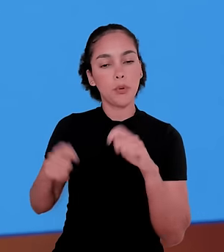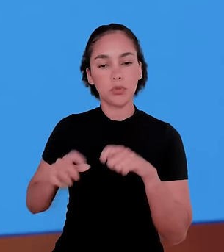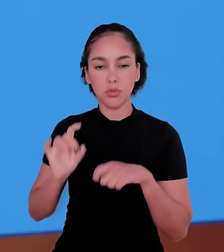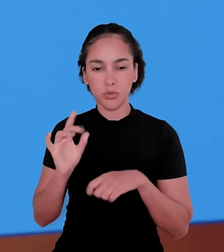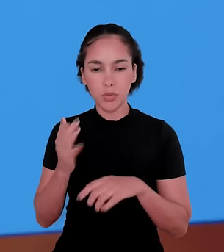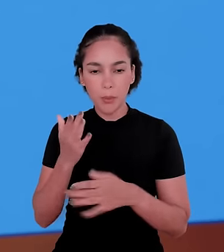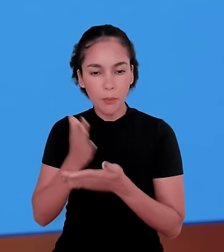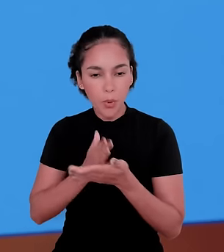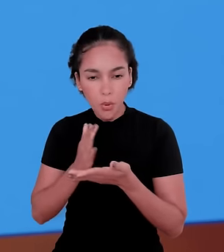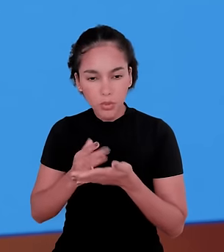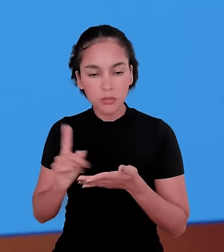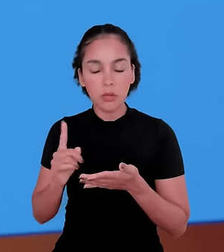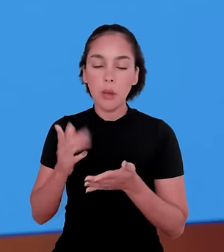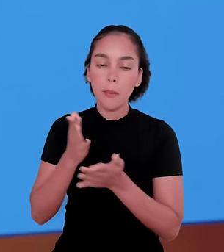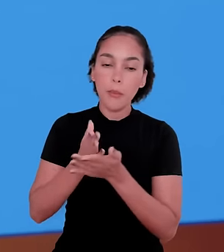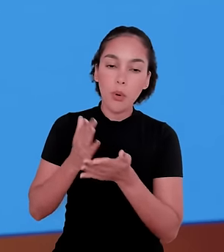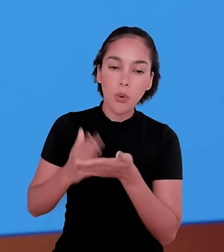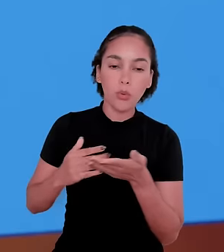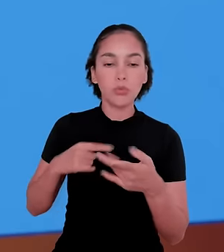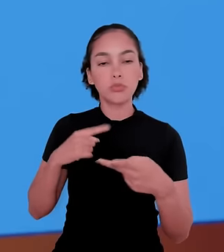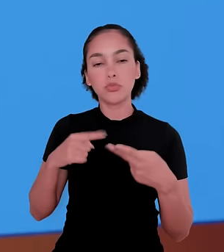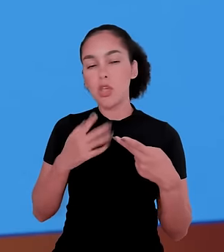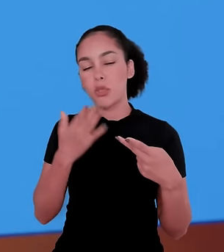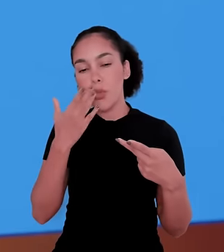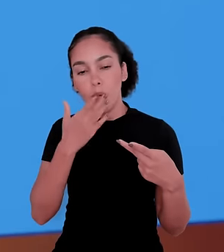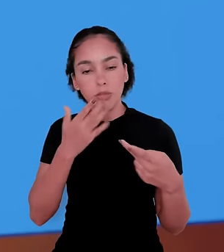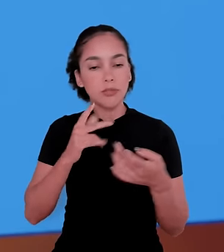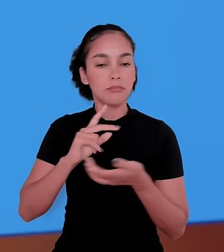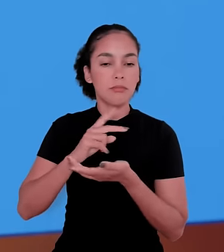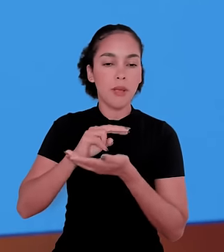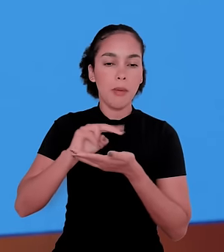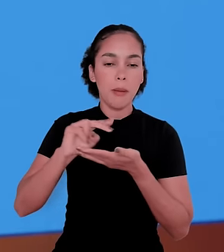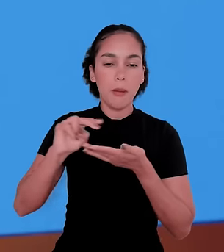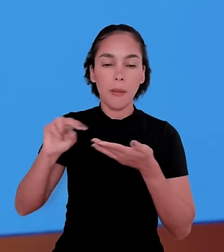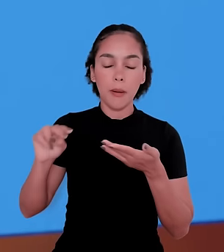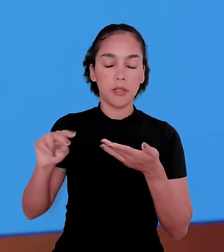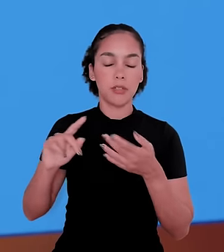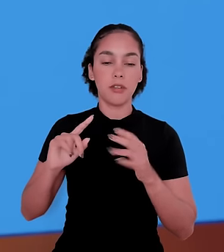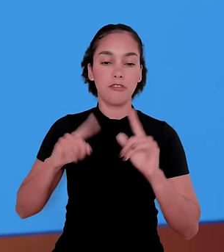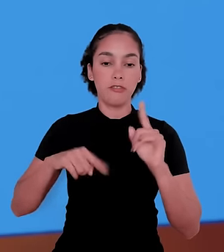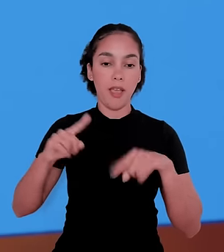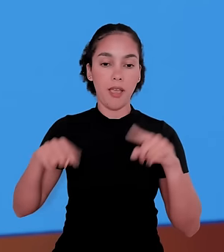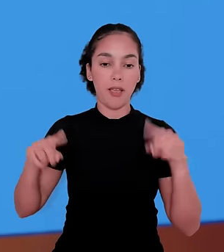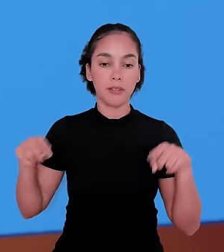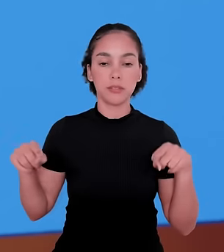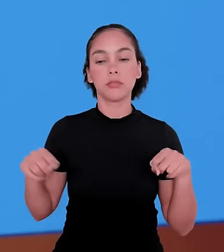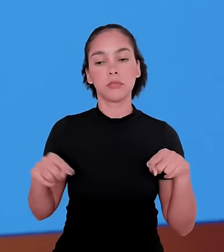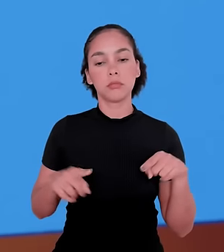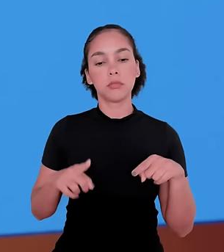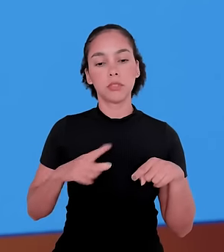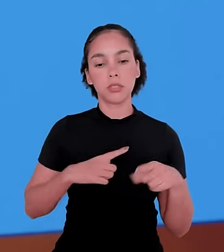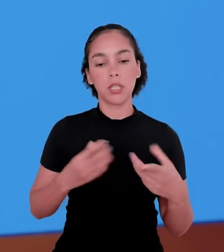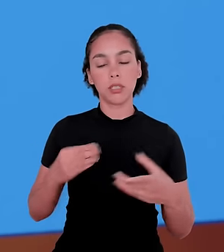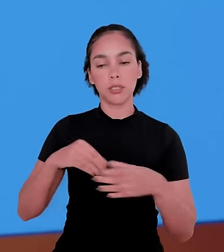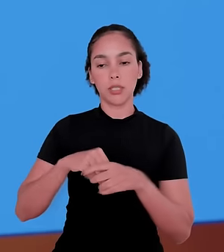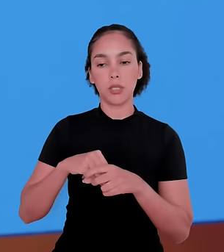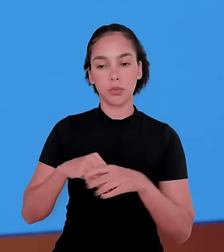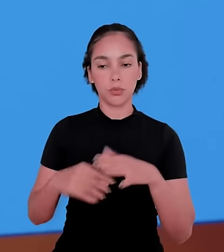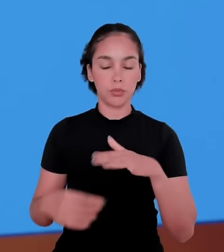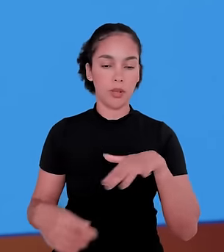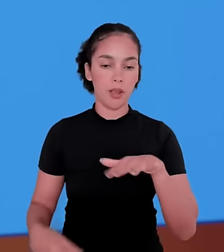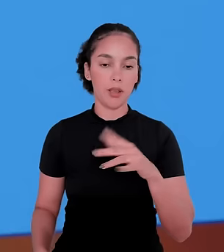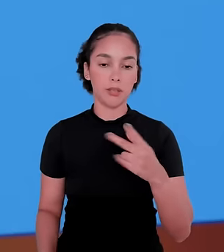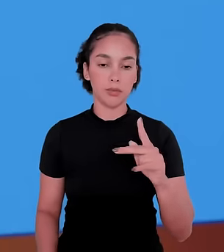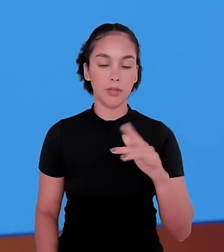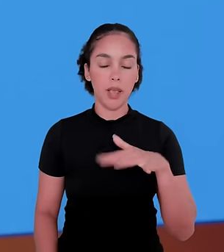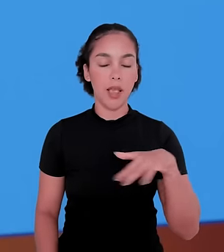bolos vai ser bolos outros doces e tudo mais tem uma série de variações que te abrange ali para um campo de